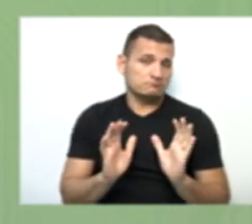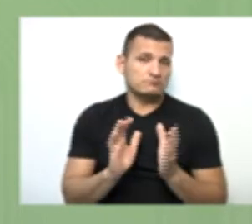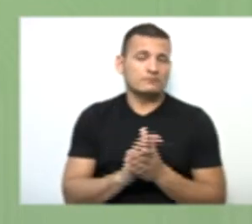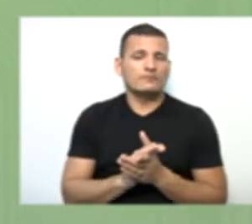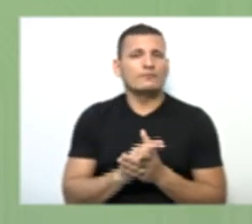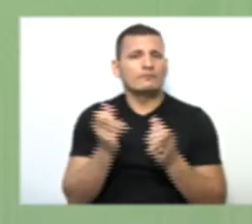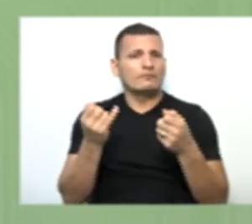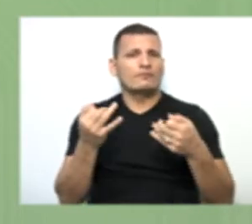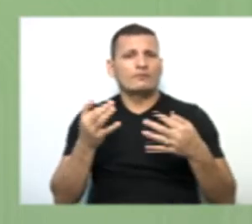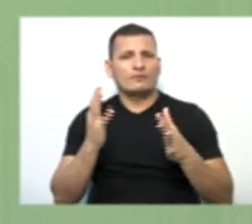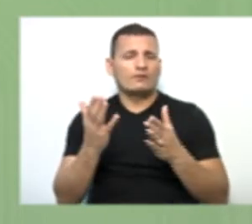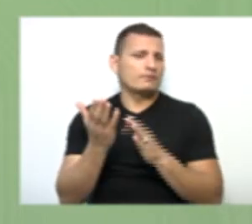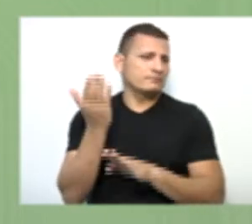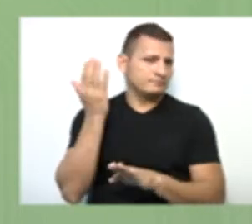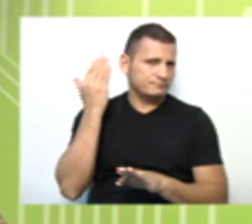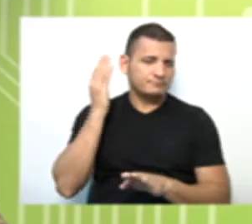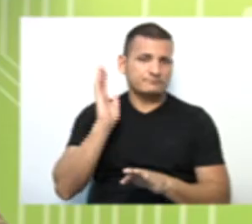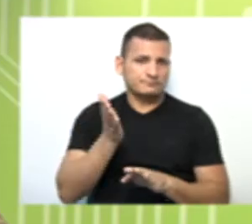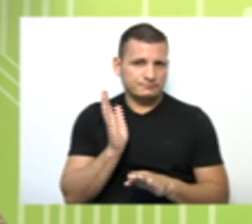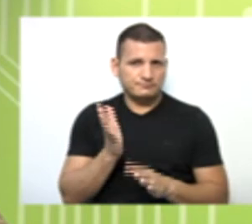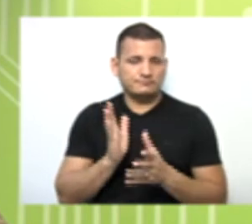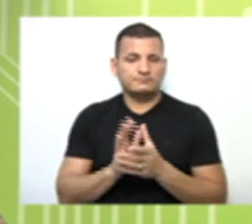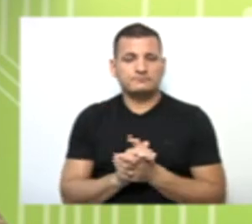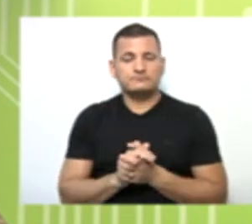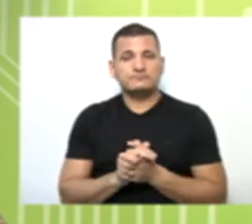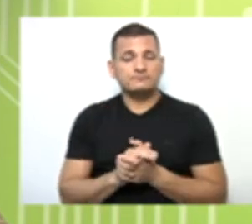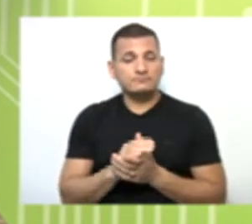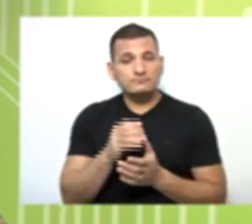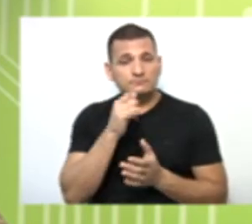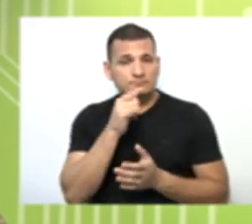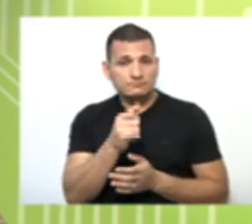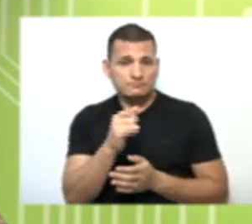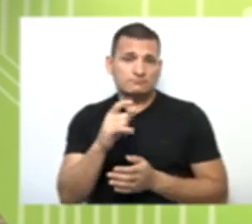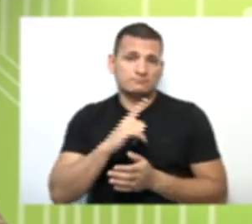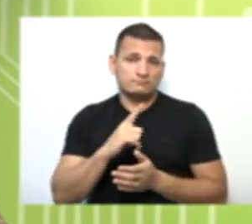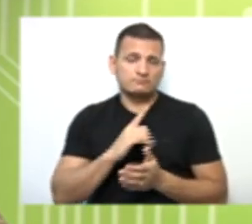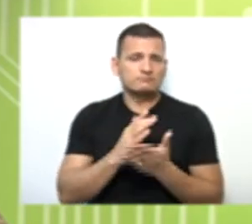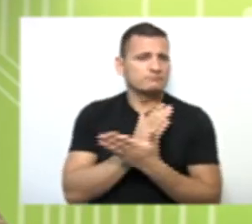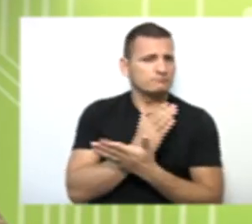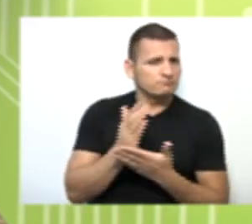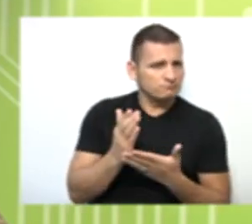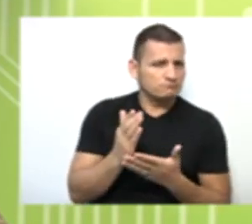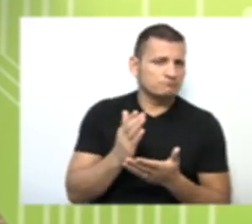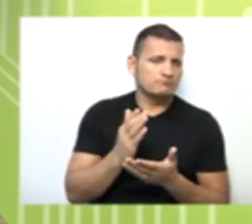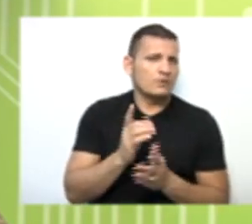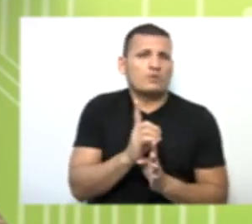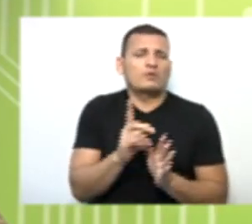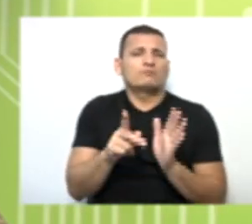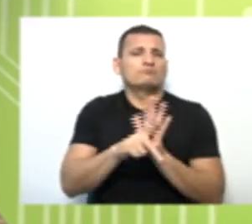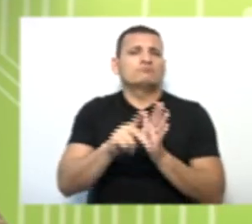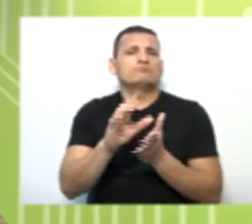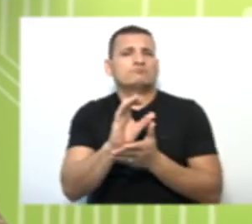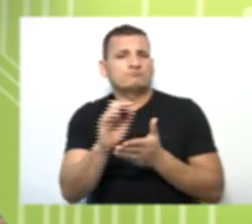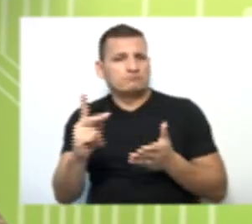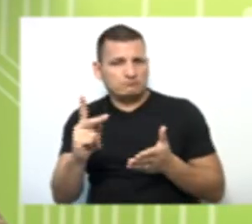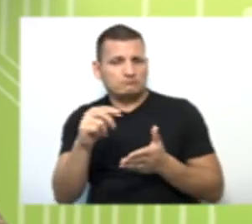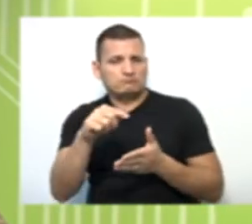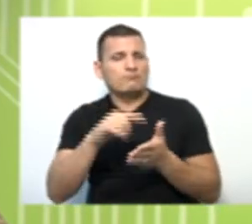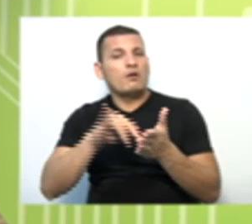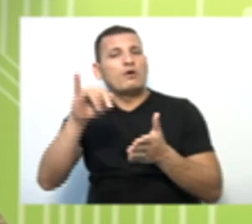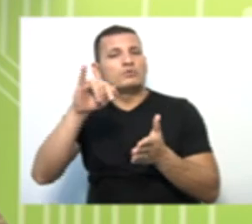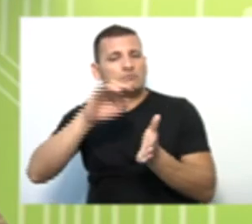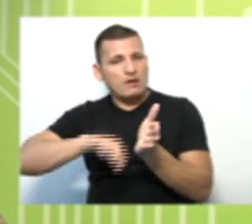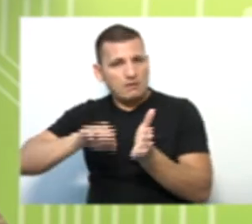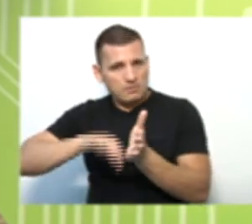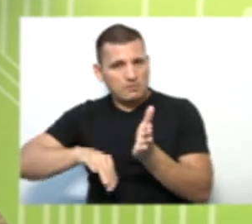aula passada, quando ocorre atos não cooperativos, né, eles serão tributados, né, antes